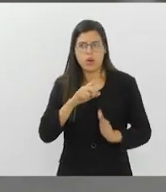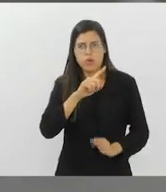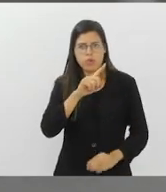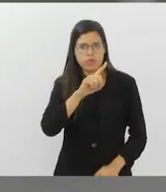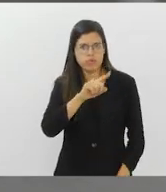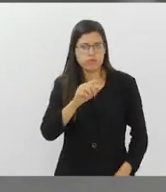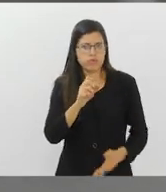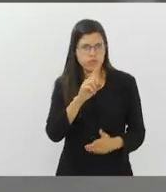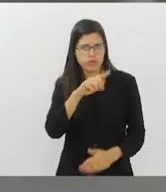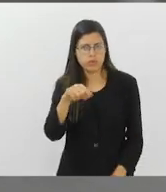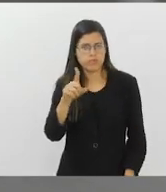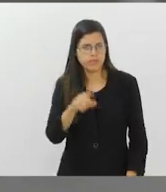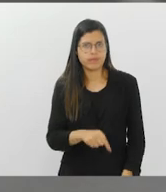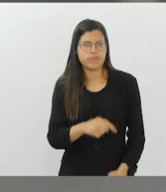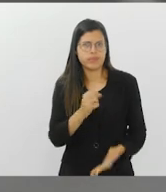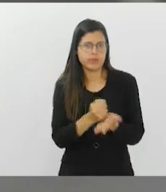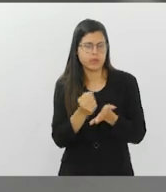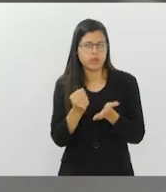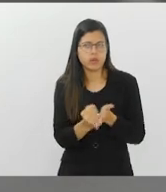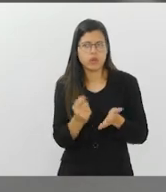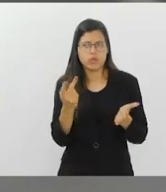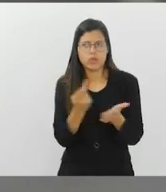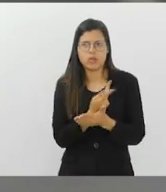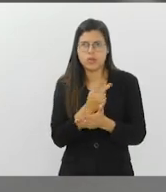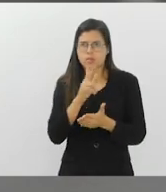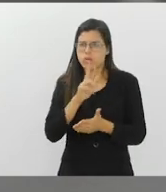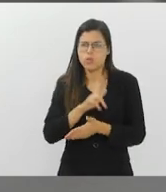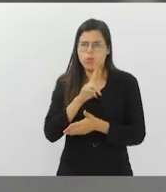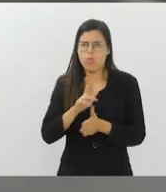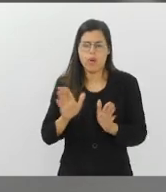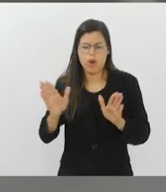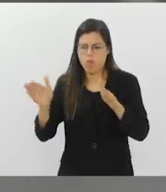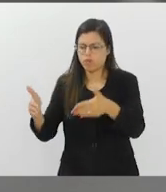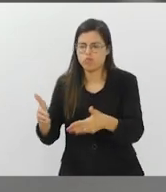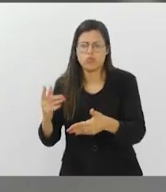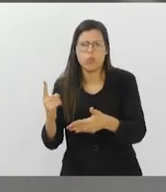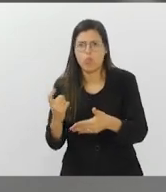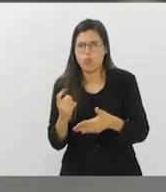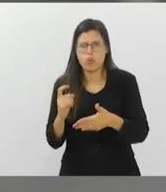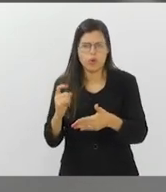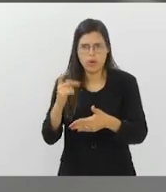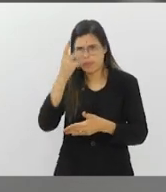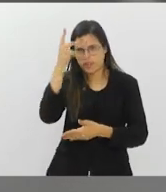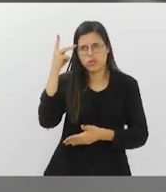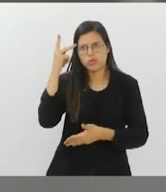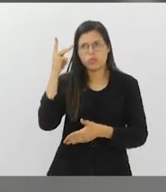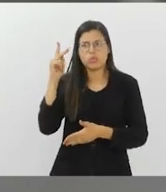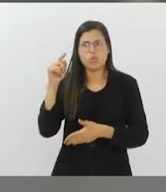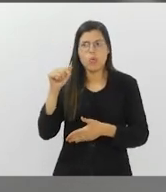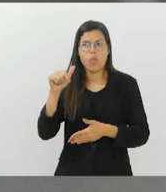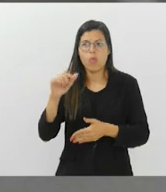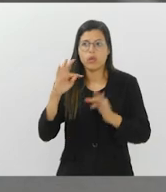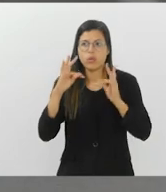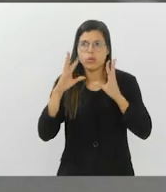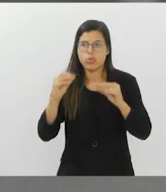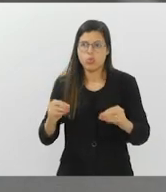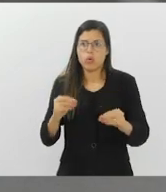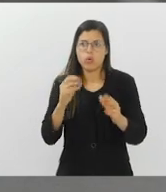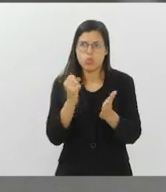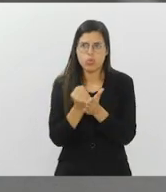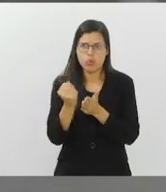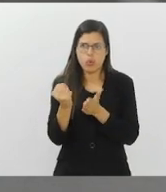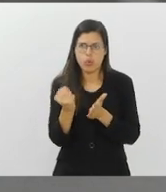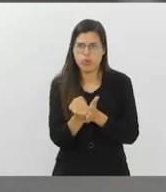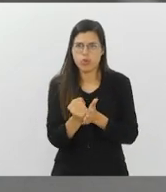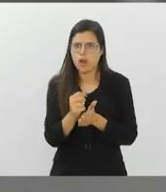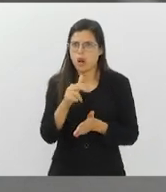quando acontecem, não são voltados para um único paciente em especial. Os cancelamentos atingem todo o contrato e